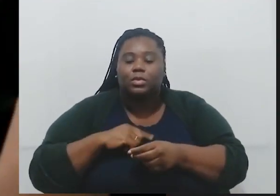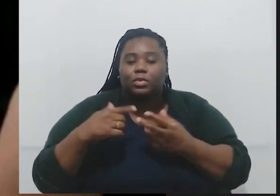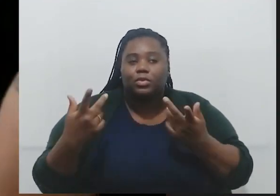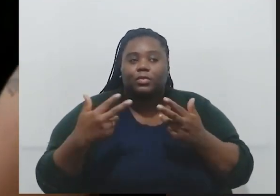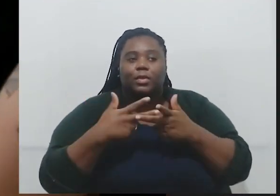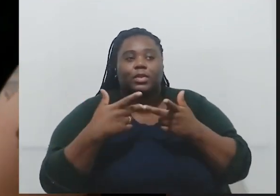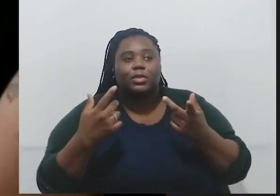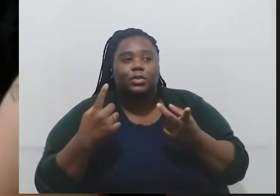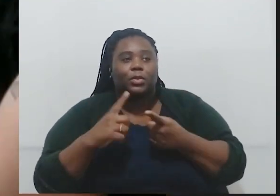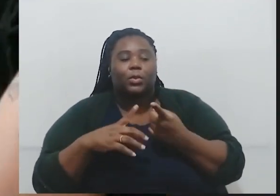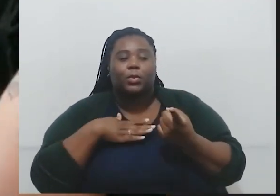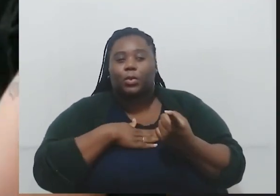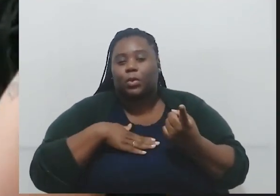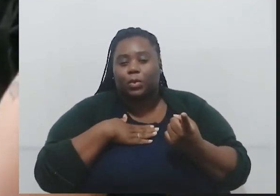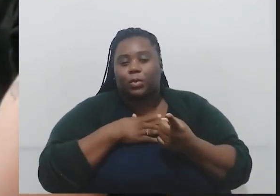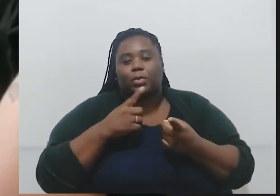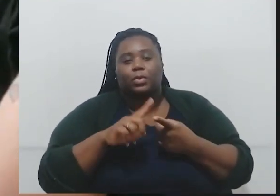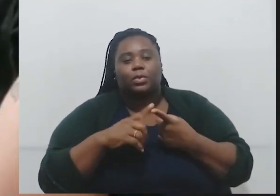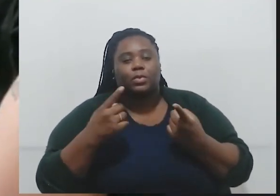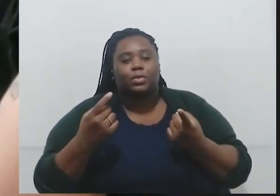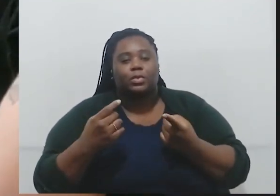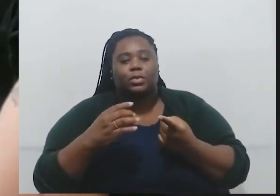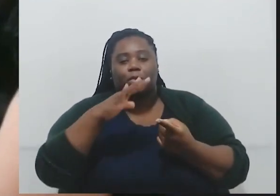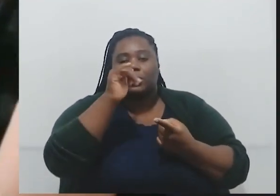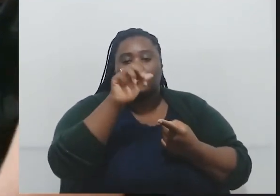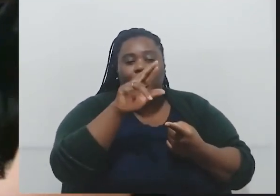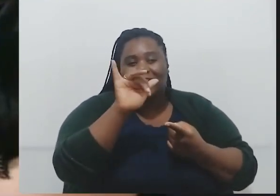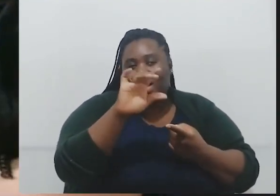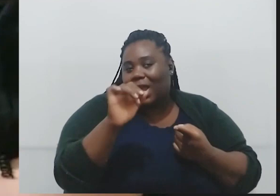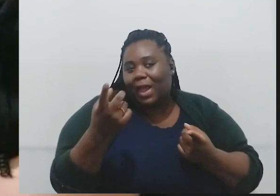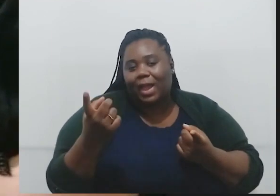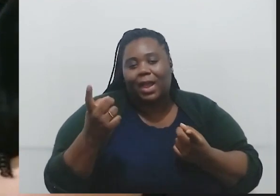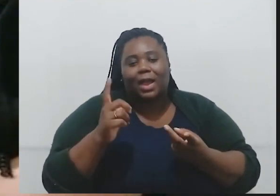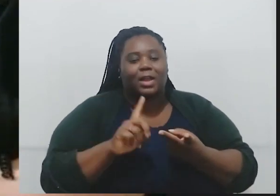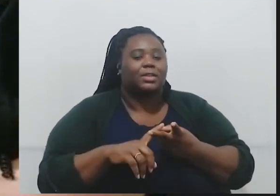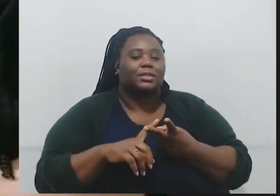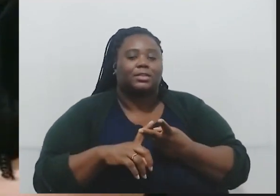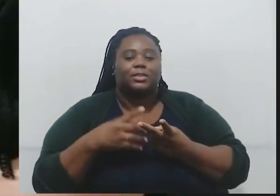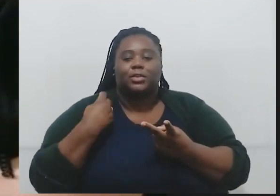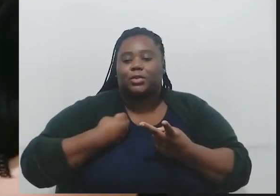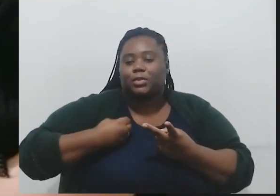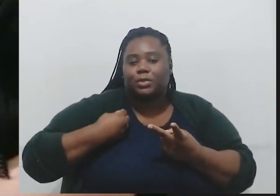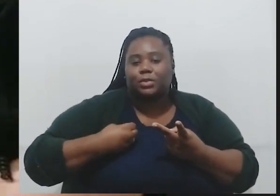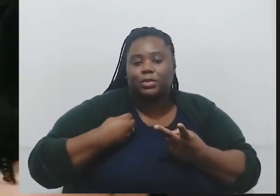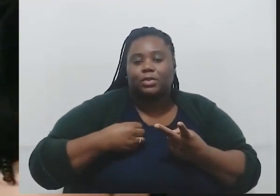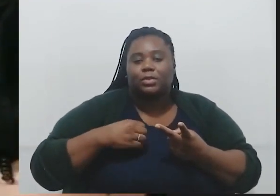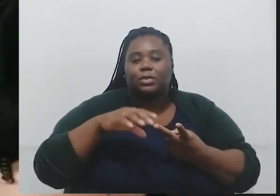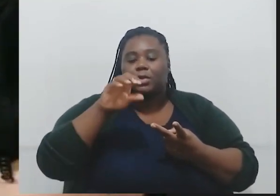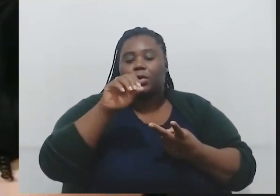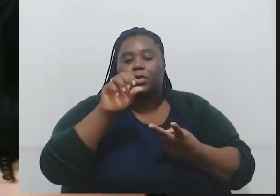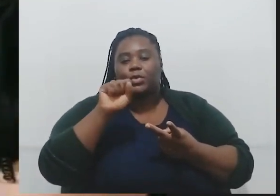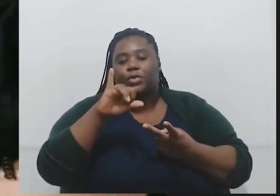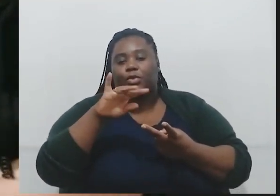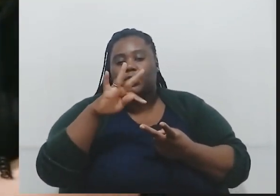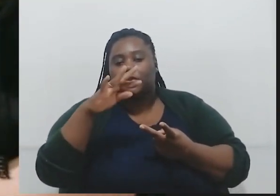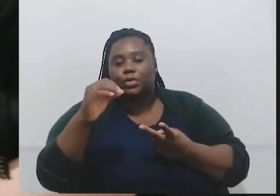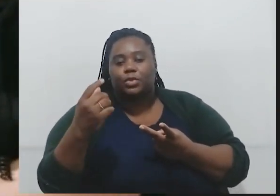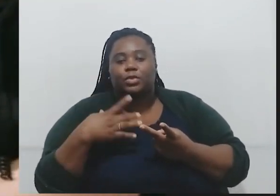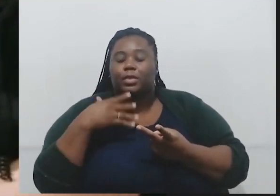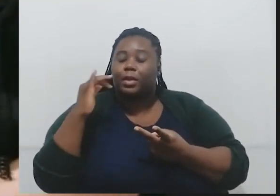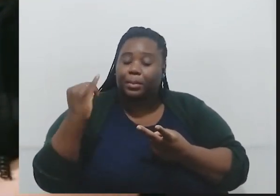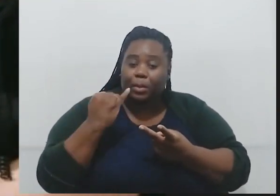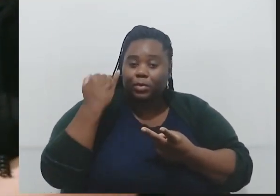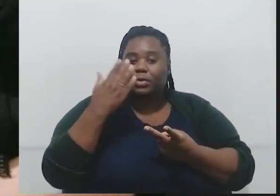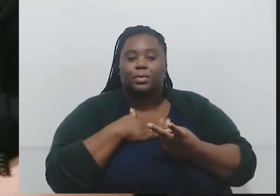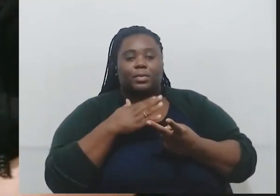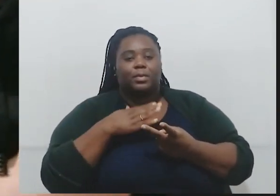eu tive uma pira muito forte com Butô de Kazuo Ono mesmo, e uma vivência com Yoshito Ono, que foi muito importante para mim,